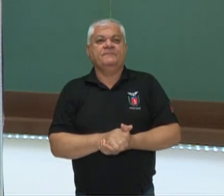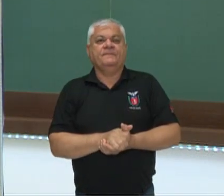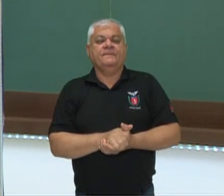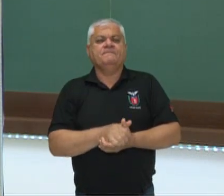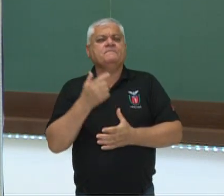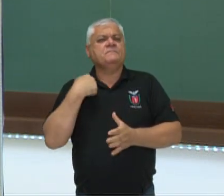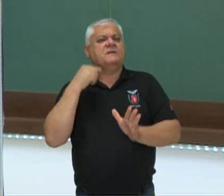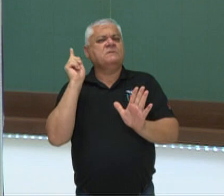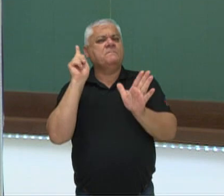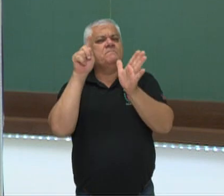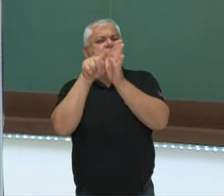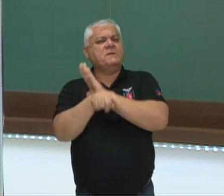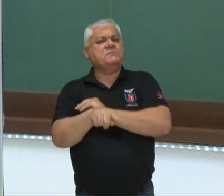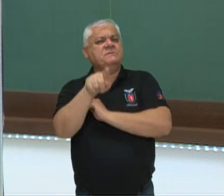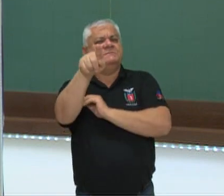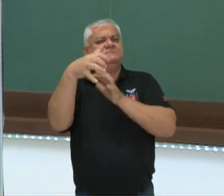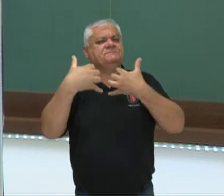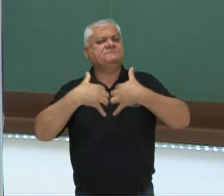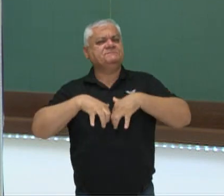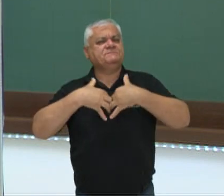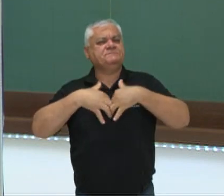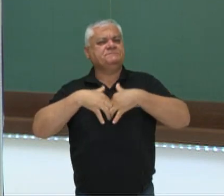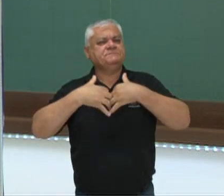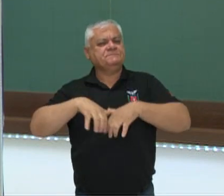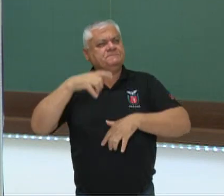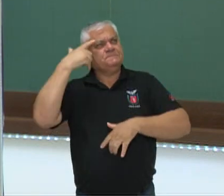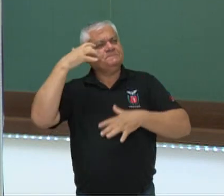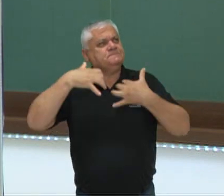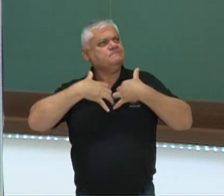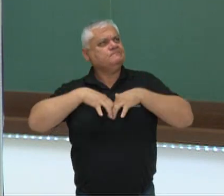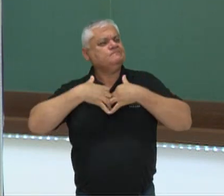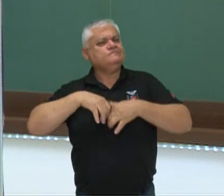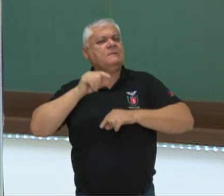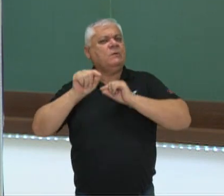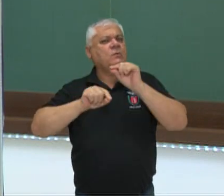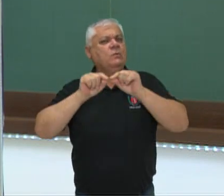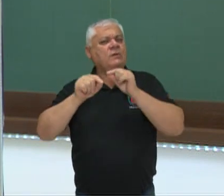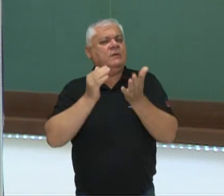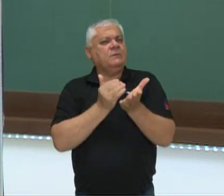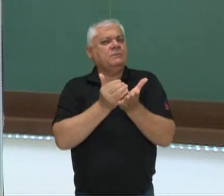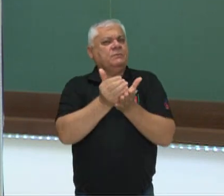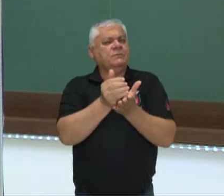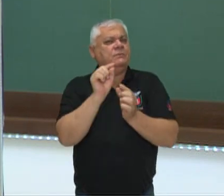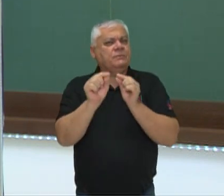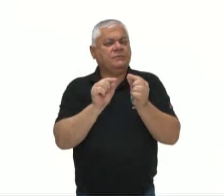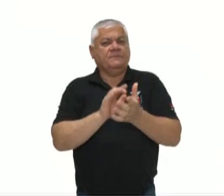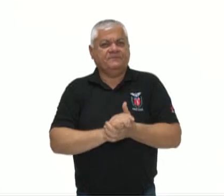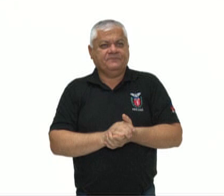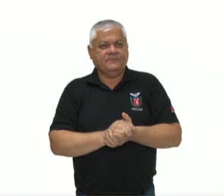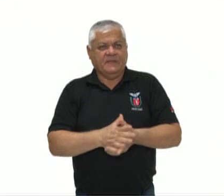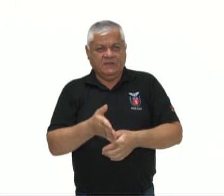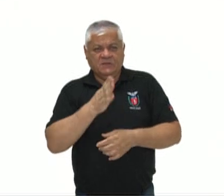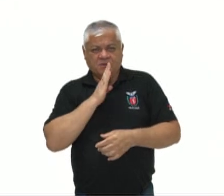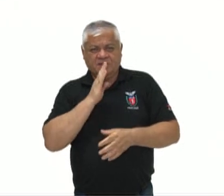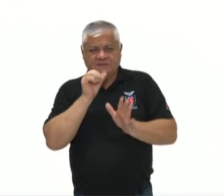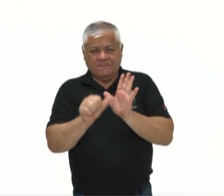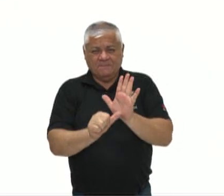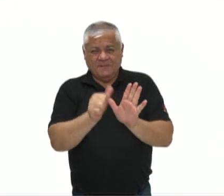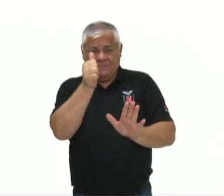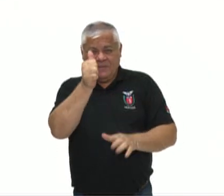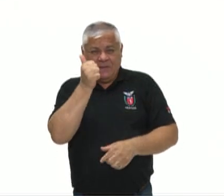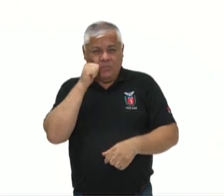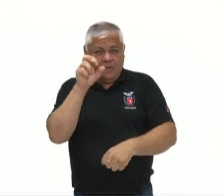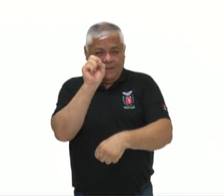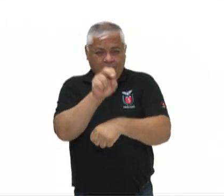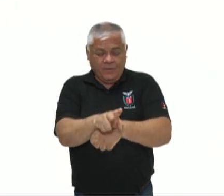uma pergunta retórica, pergunta para pôr em movimento o nosso pensamento, sempre no começo da aula, né? Você conhece a primeira mulher a entrar para